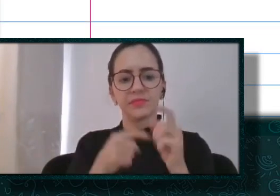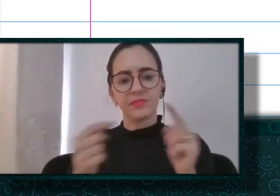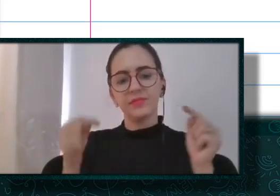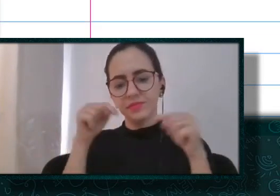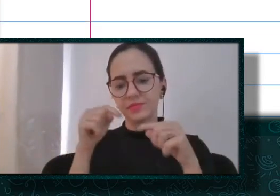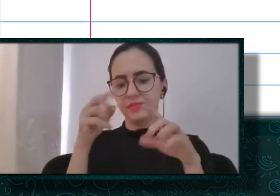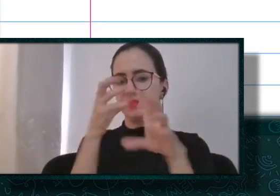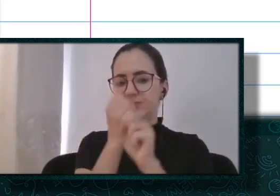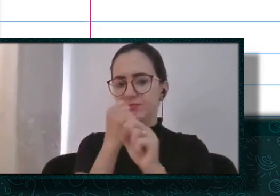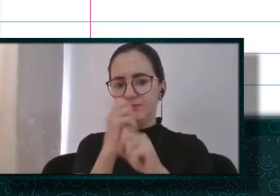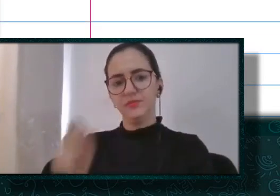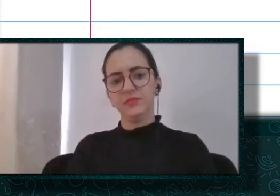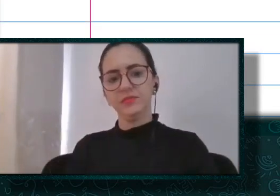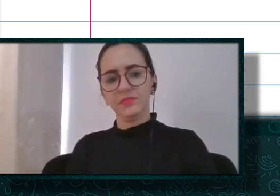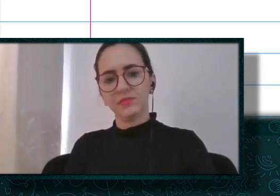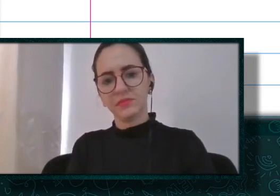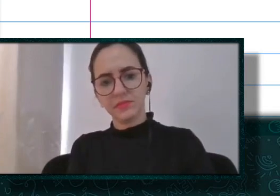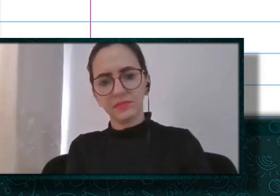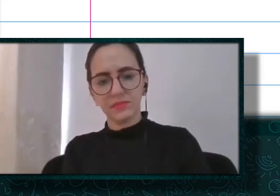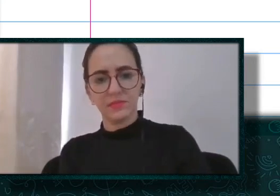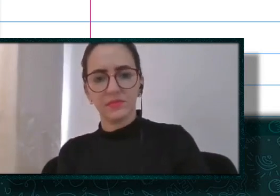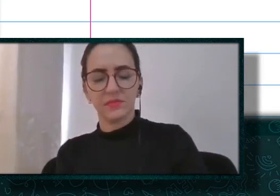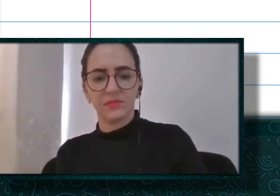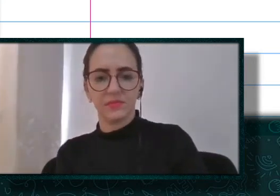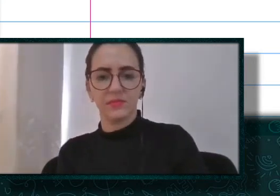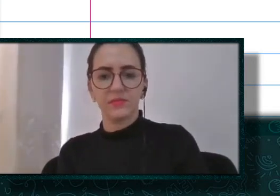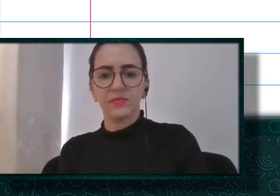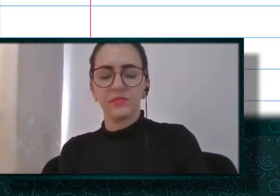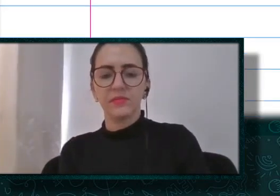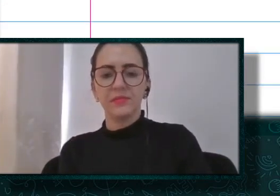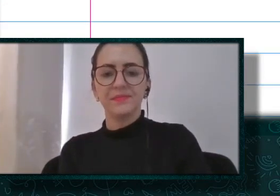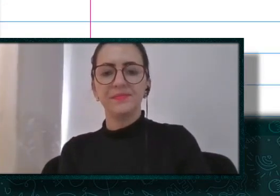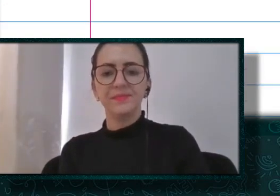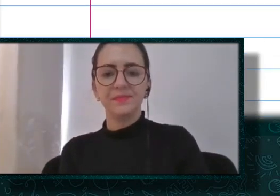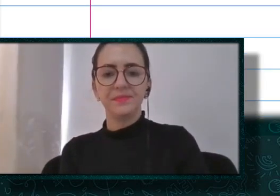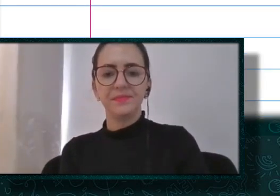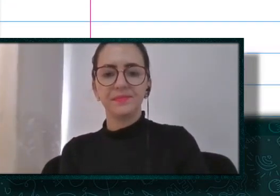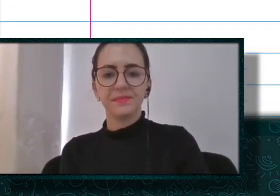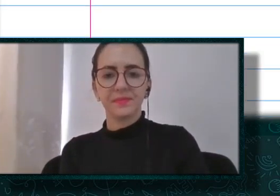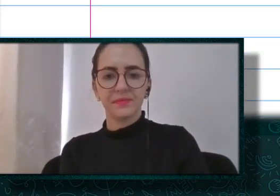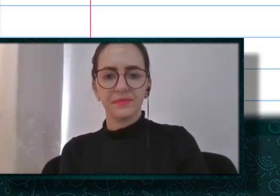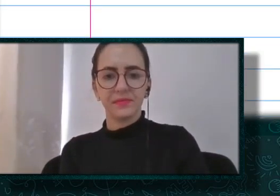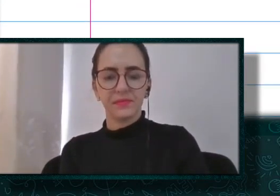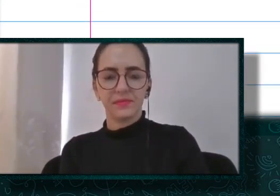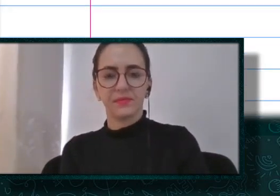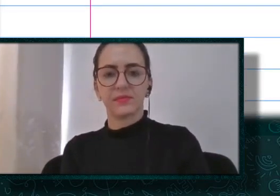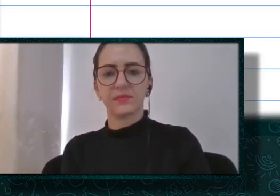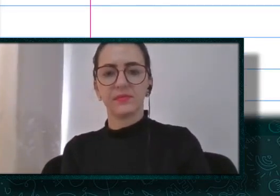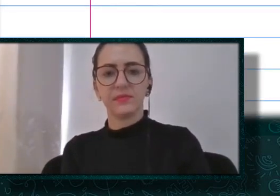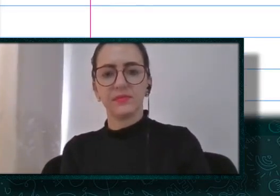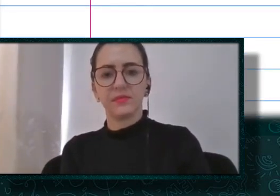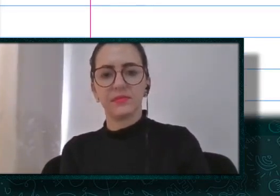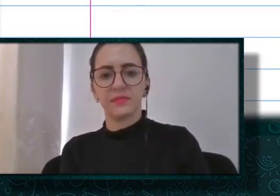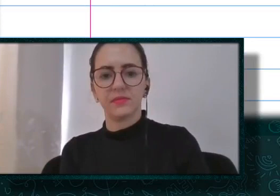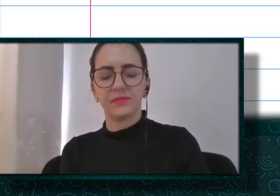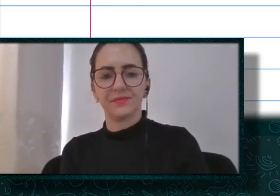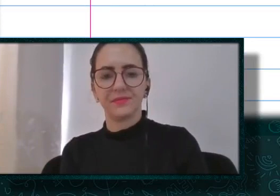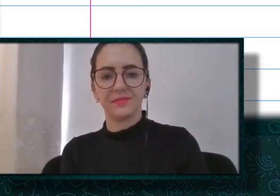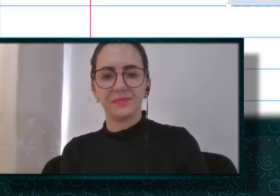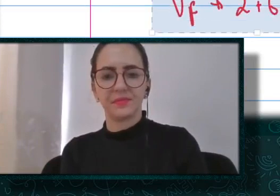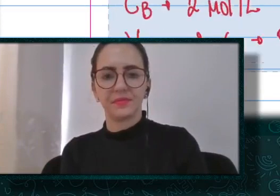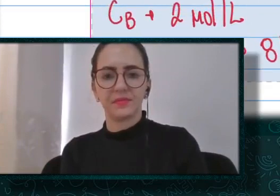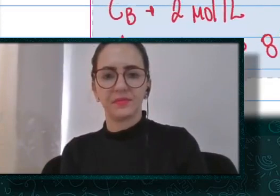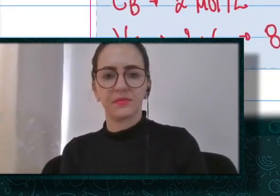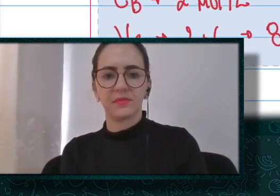que a gente vai resolver aqui. Então, eu tenho aqui a solução C, todos os dados. Eu vou copiar, vou botar aqui, ó,